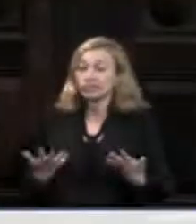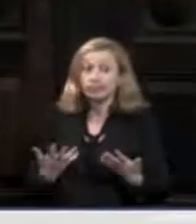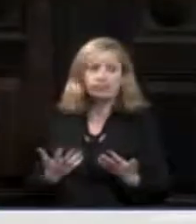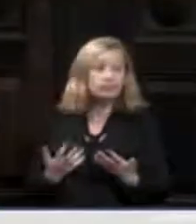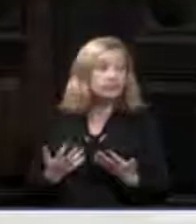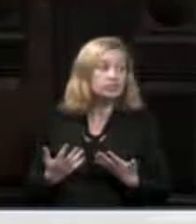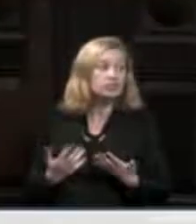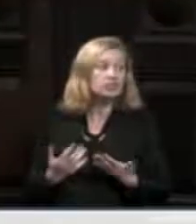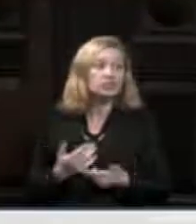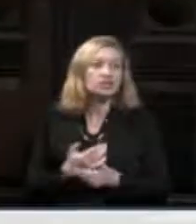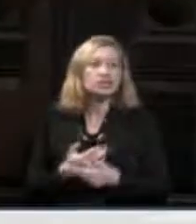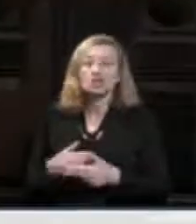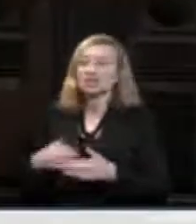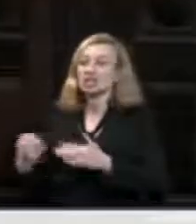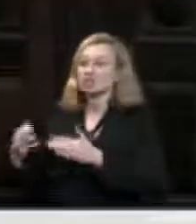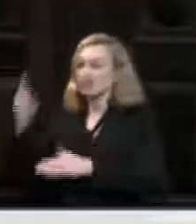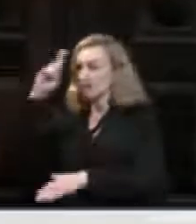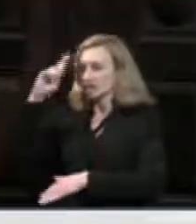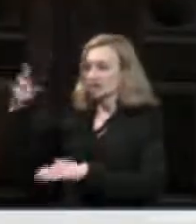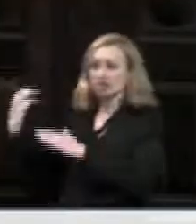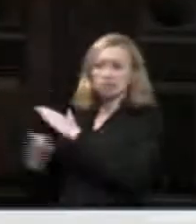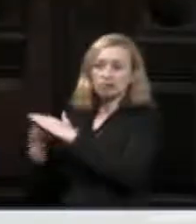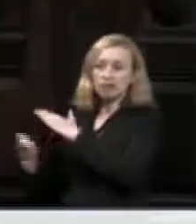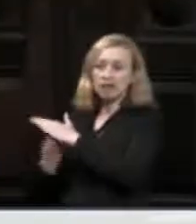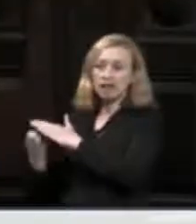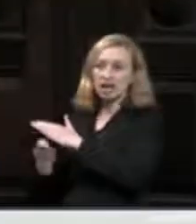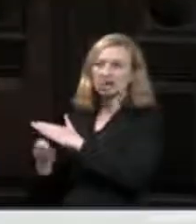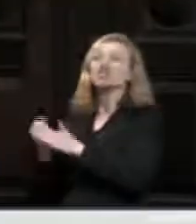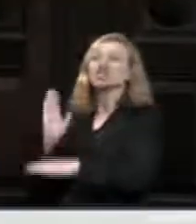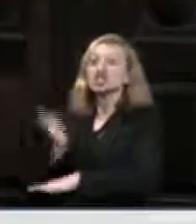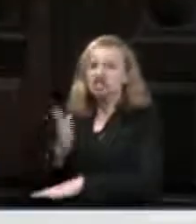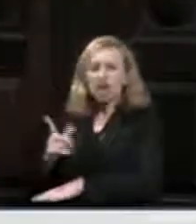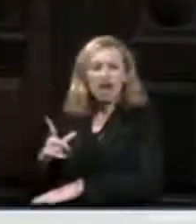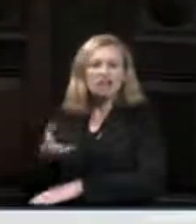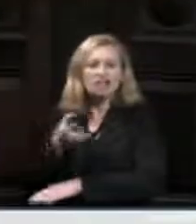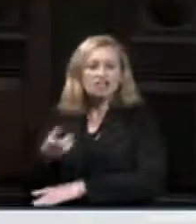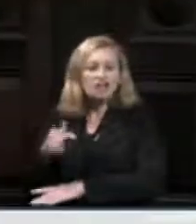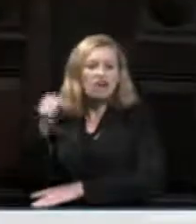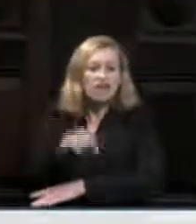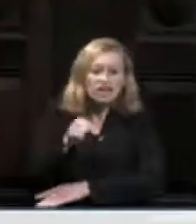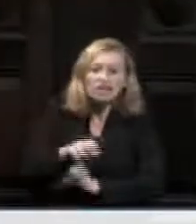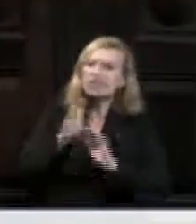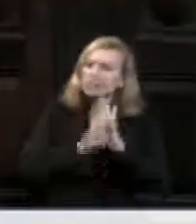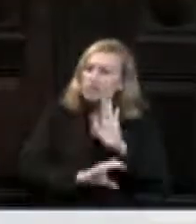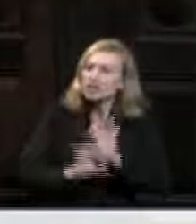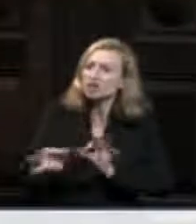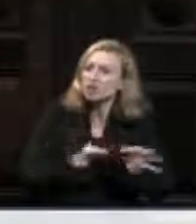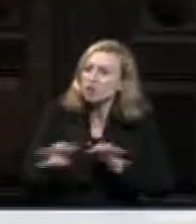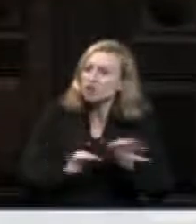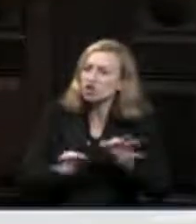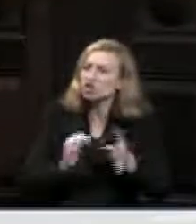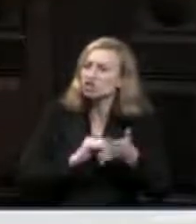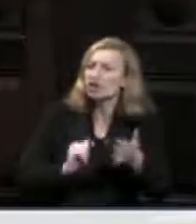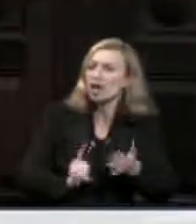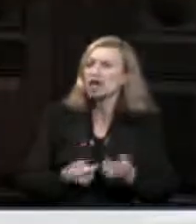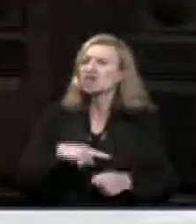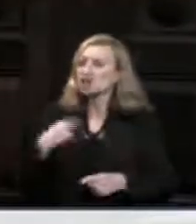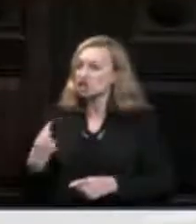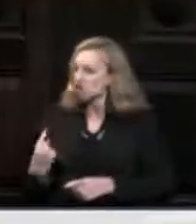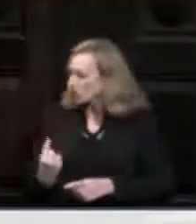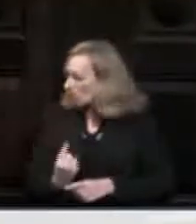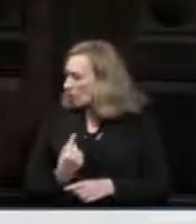por grupos empresariais, que já tentaram aqui atravessar emendas a esse projeto, que nós repelimos, que